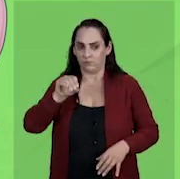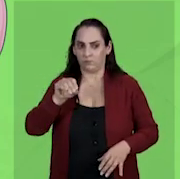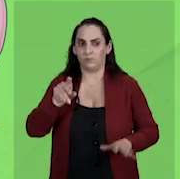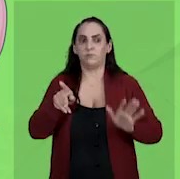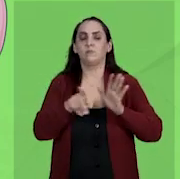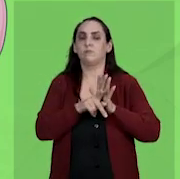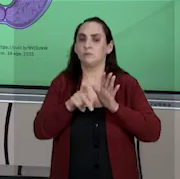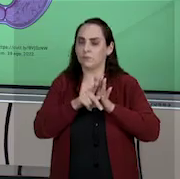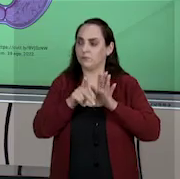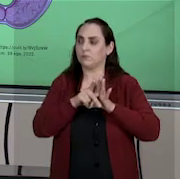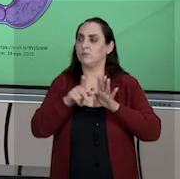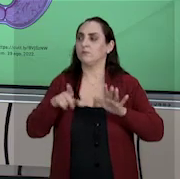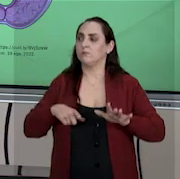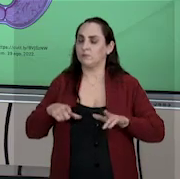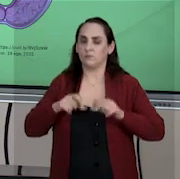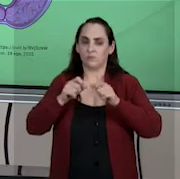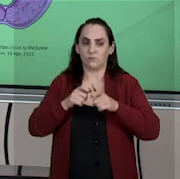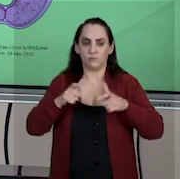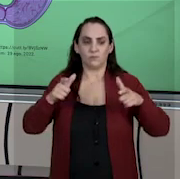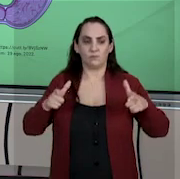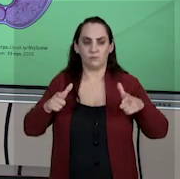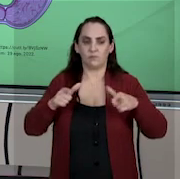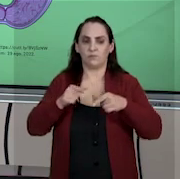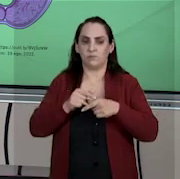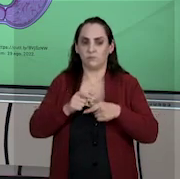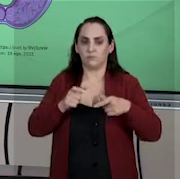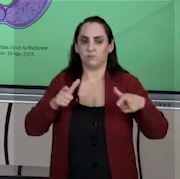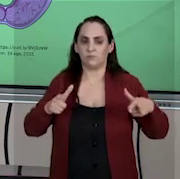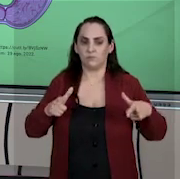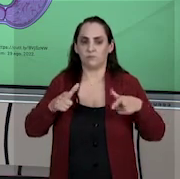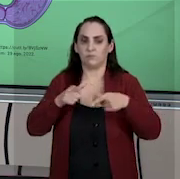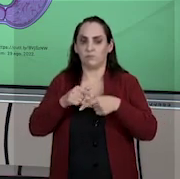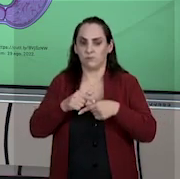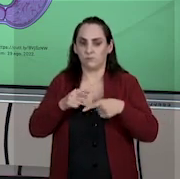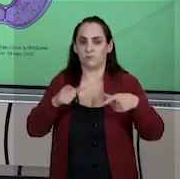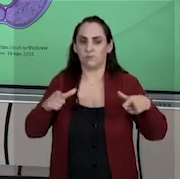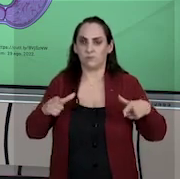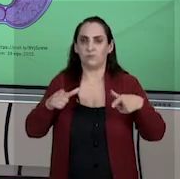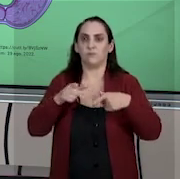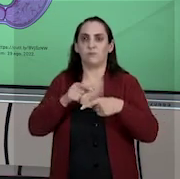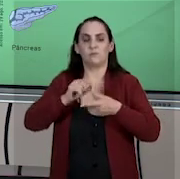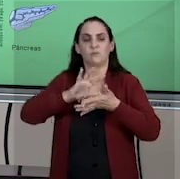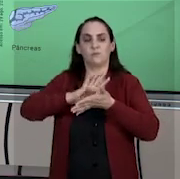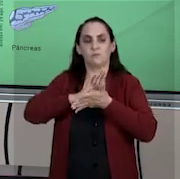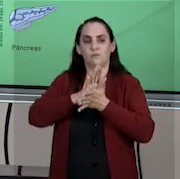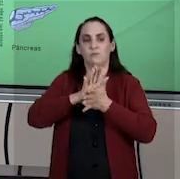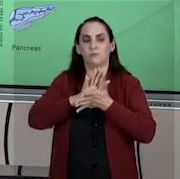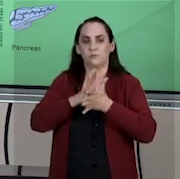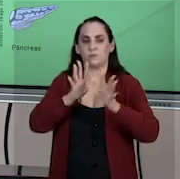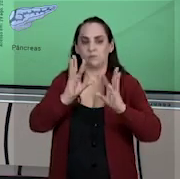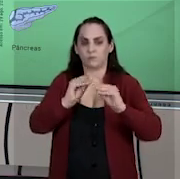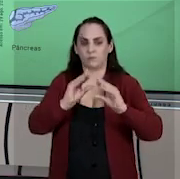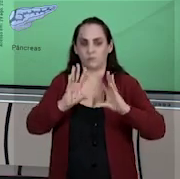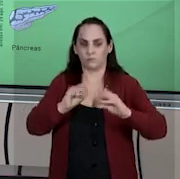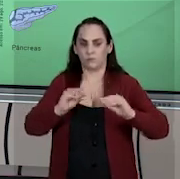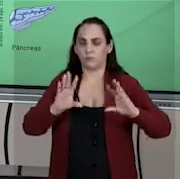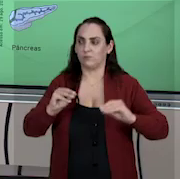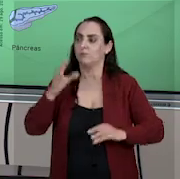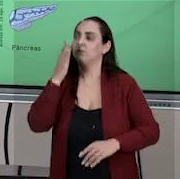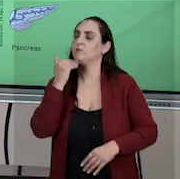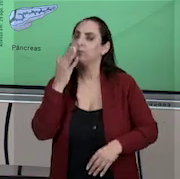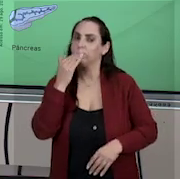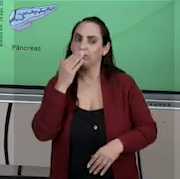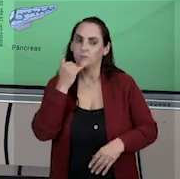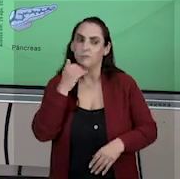pregas, aumenta de tamanho, diminui e ocorre aquela maceração do alimento. E